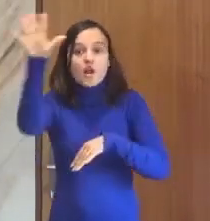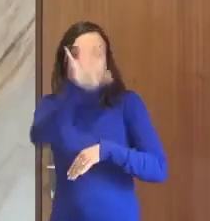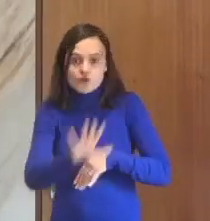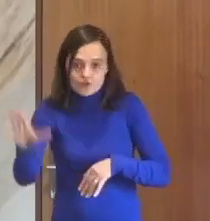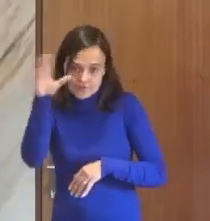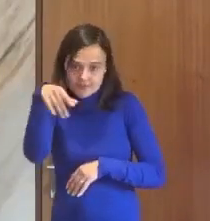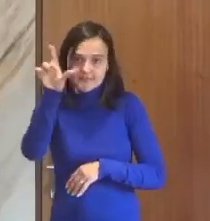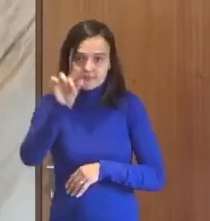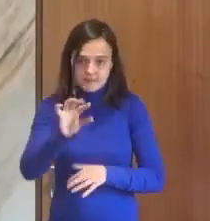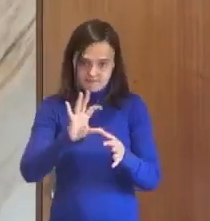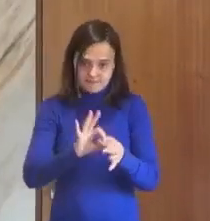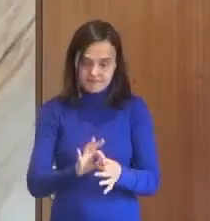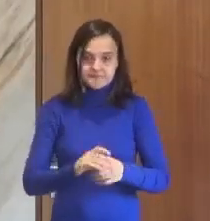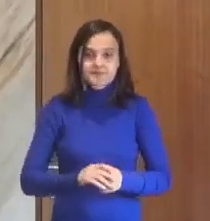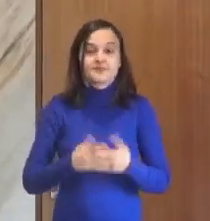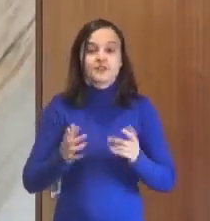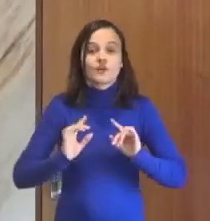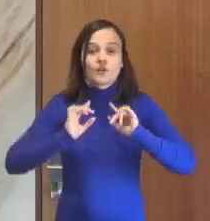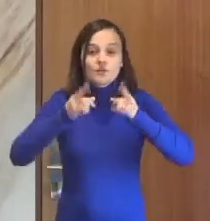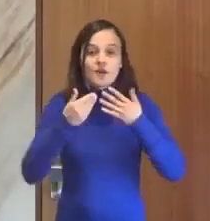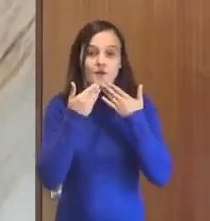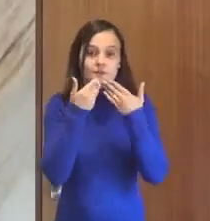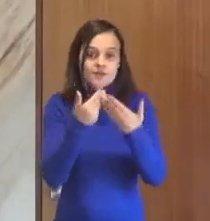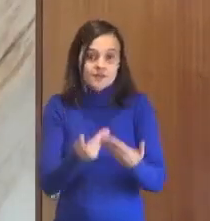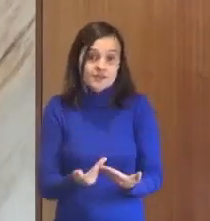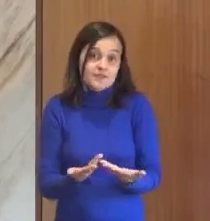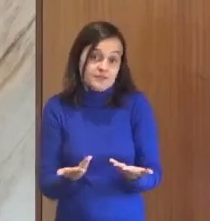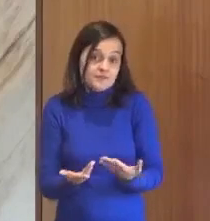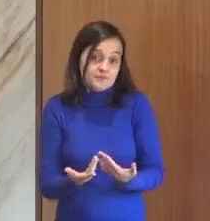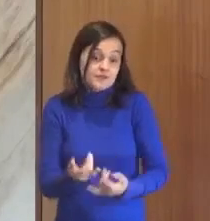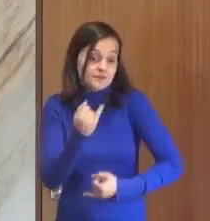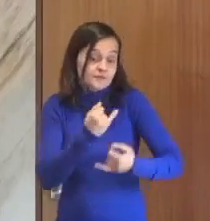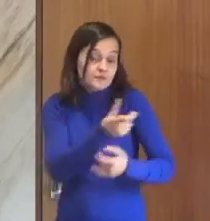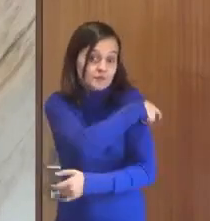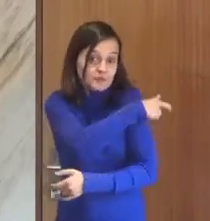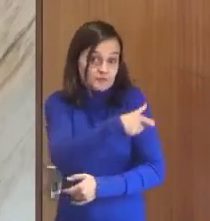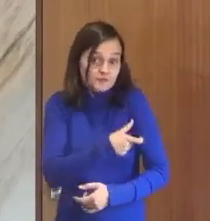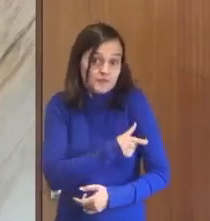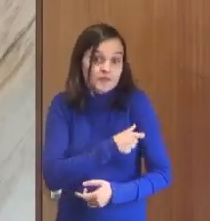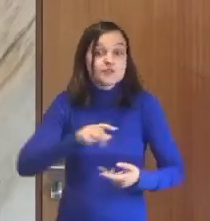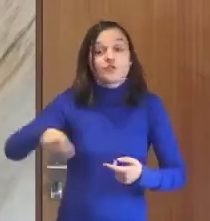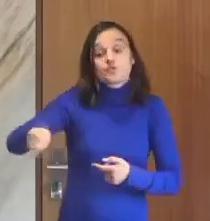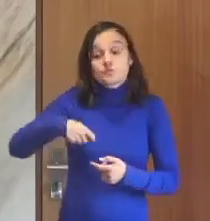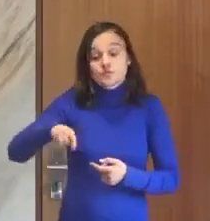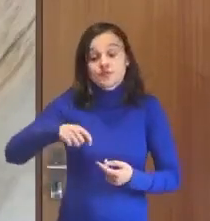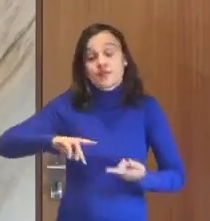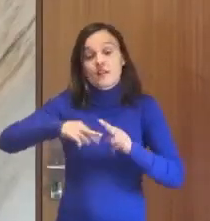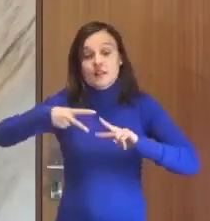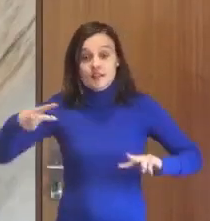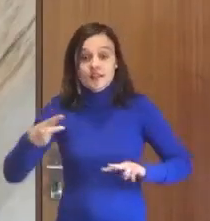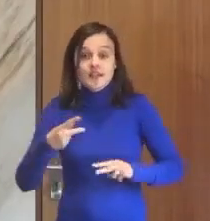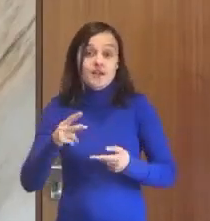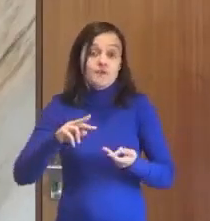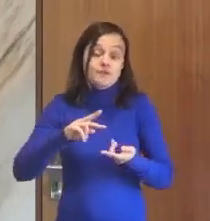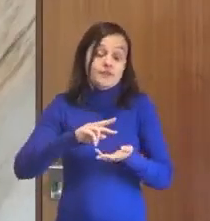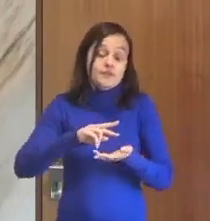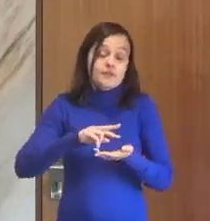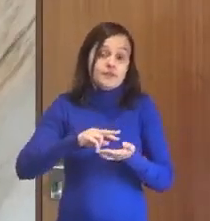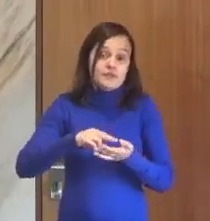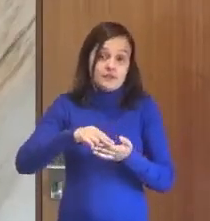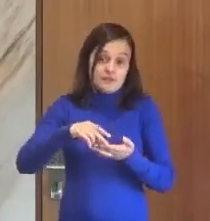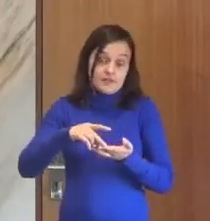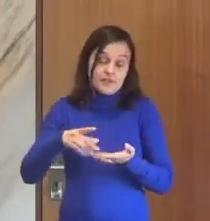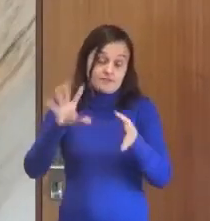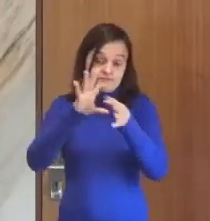também. Começo por agradecer em nome do Sr. Presidente da Câmara e da Sra. Vereadora da Cultura, e